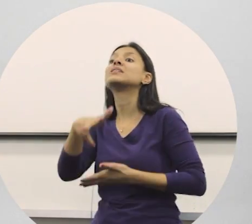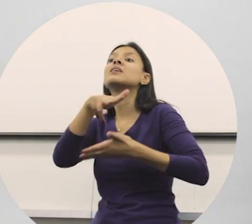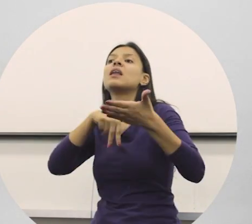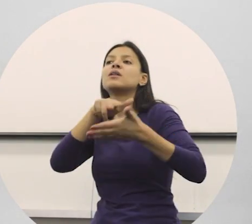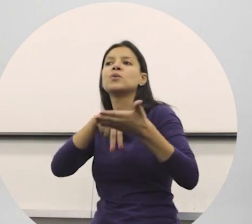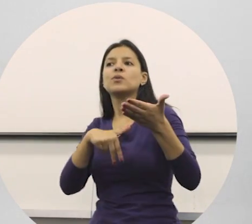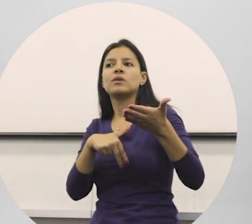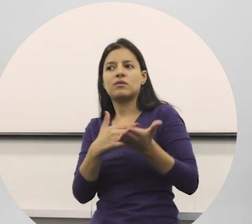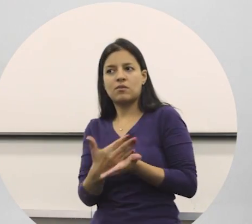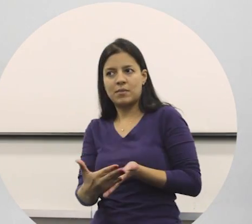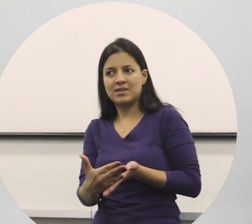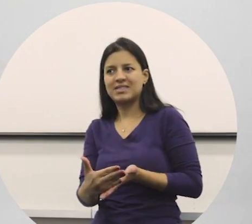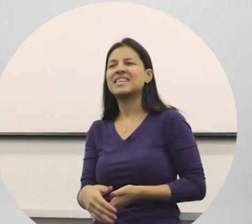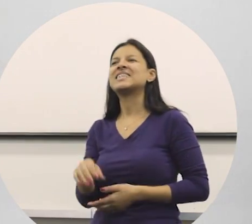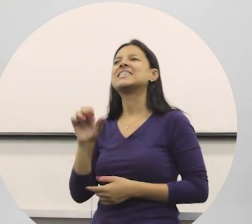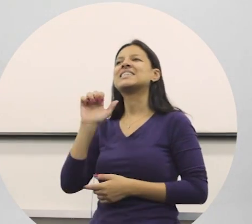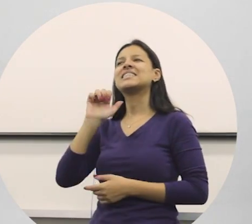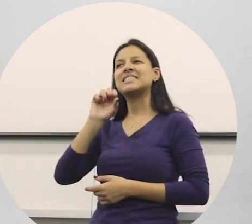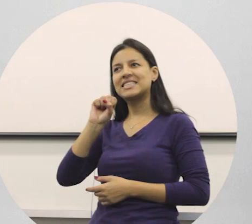inicial? Sá,